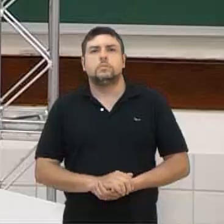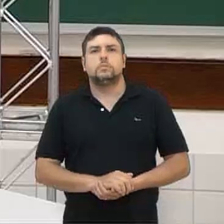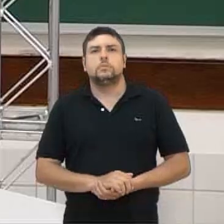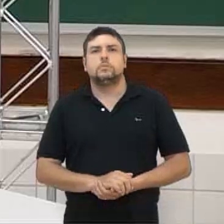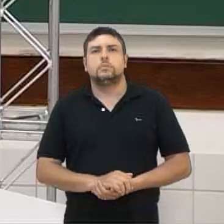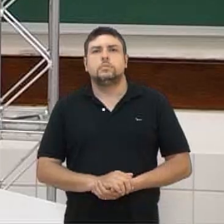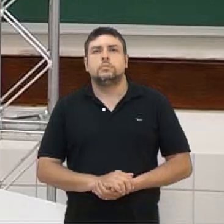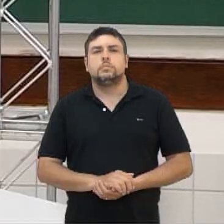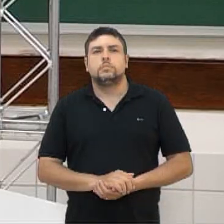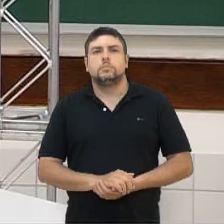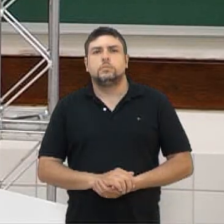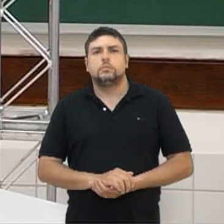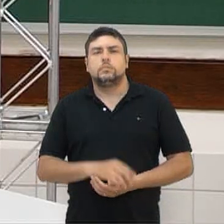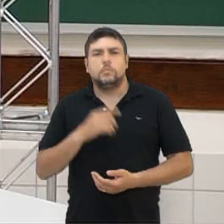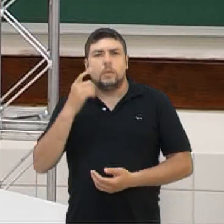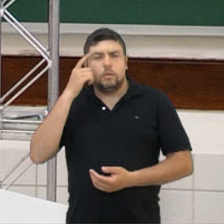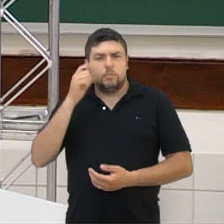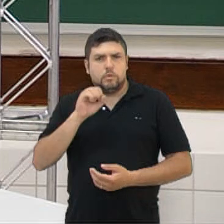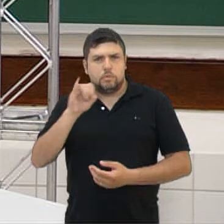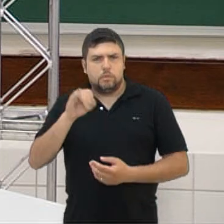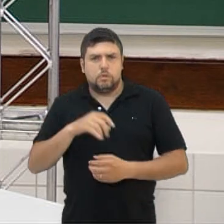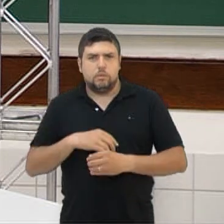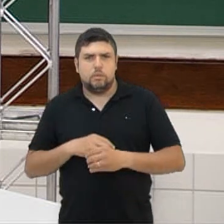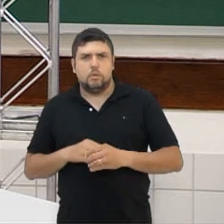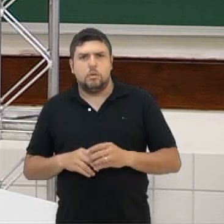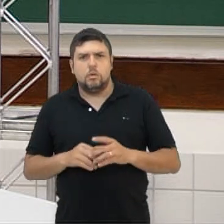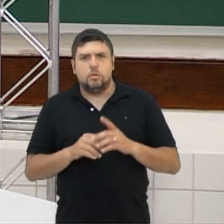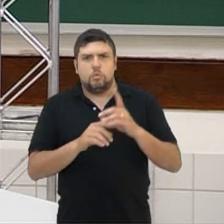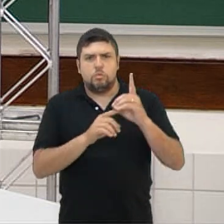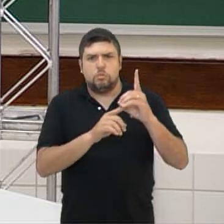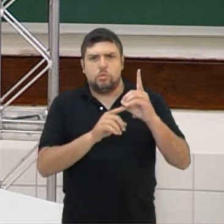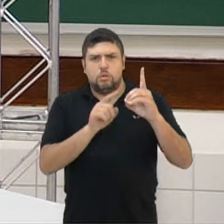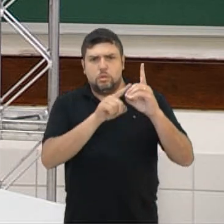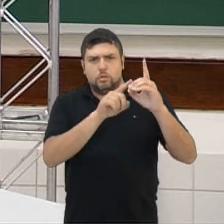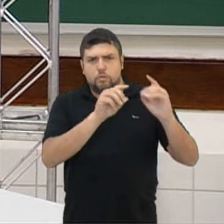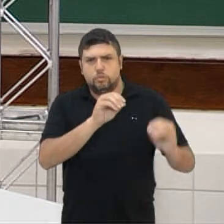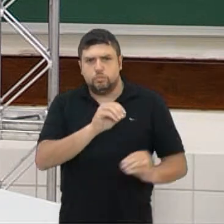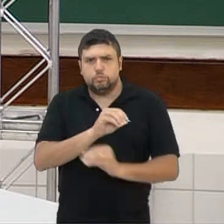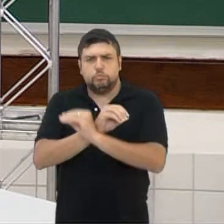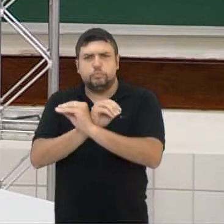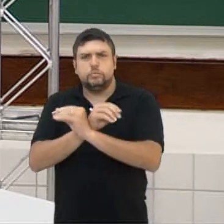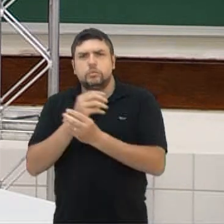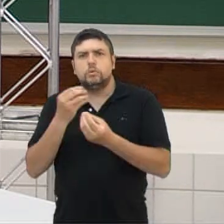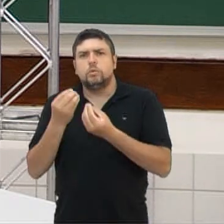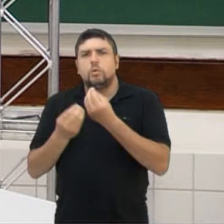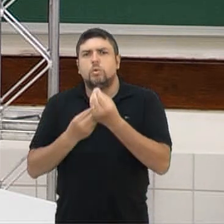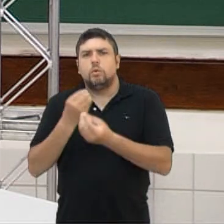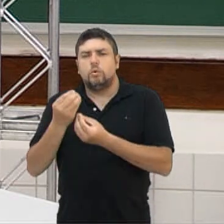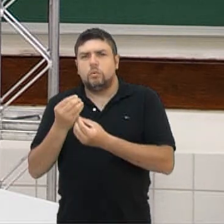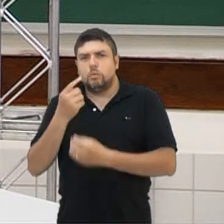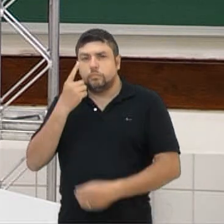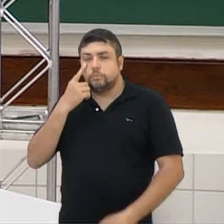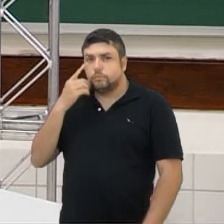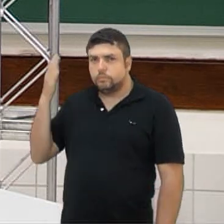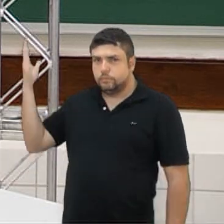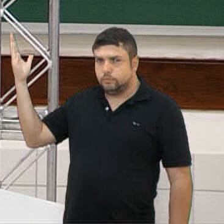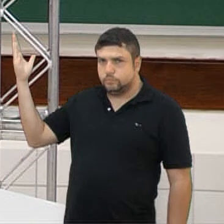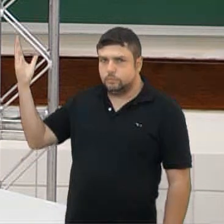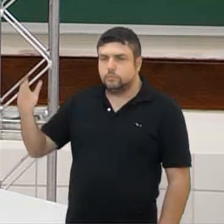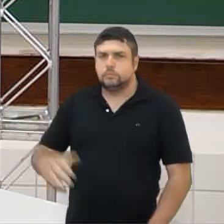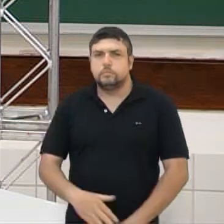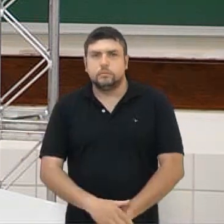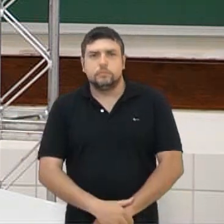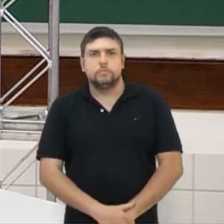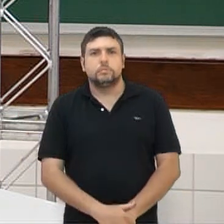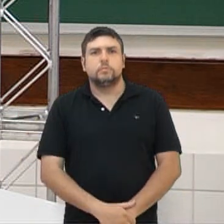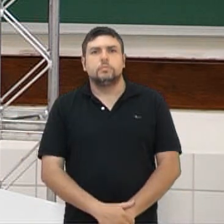Então, pense comigo, se eu pegar esse d, que é o diâmetro, e multiplicar aqui do outro lado, eu fico com o comprimento é π vezes o